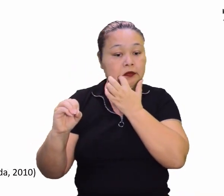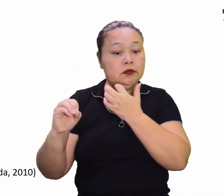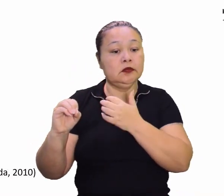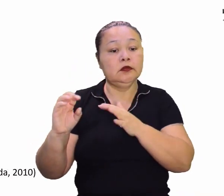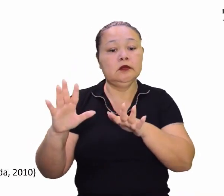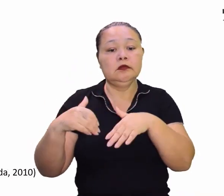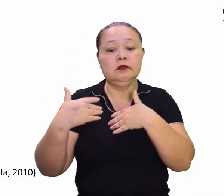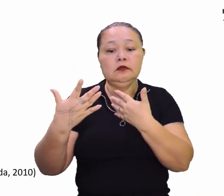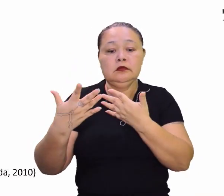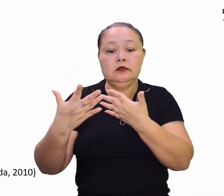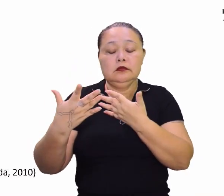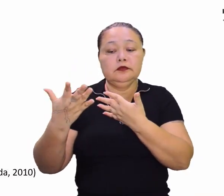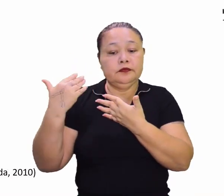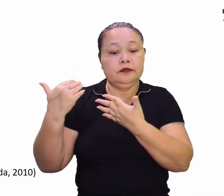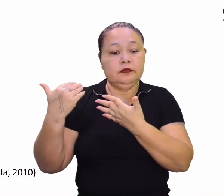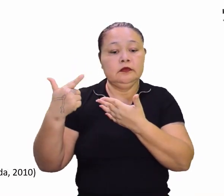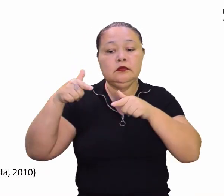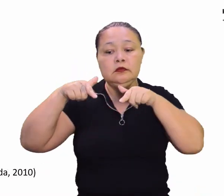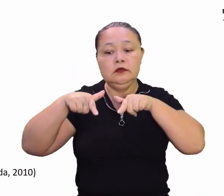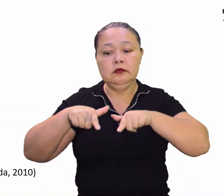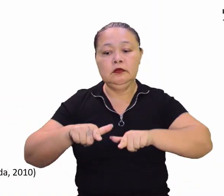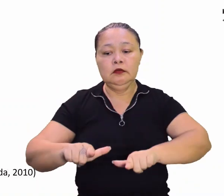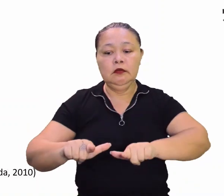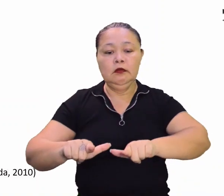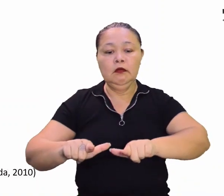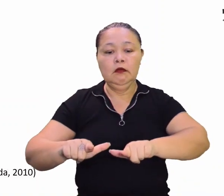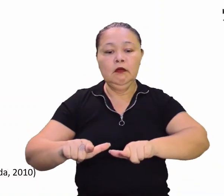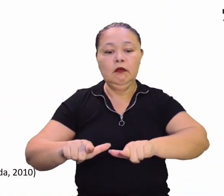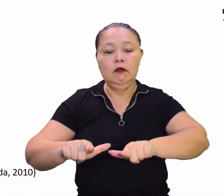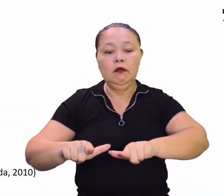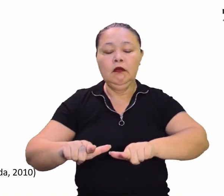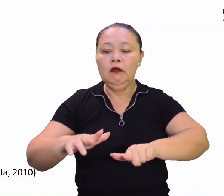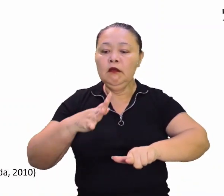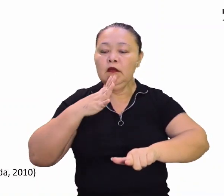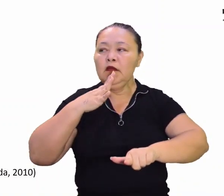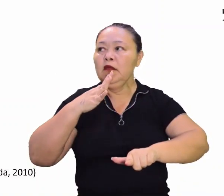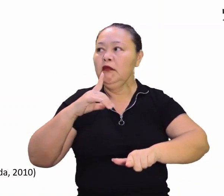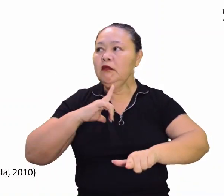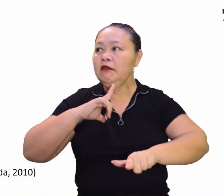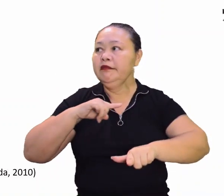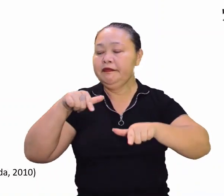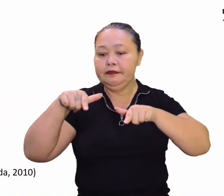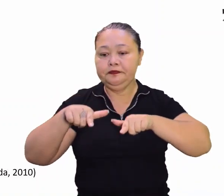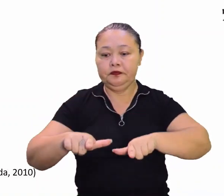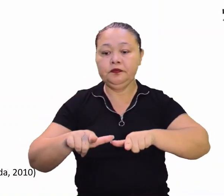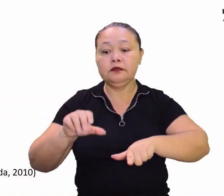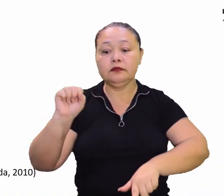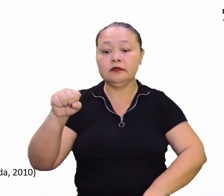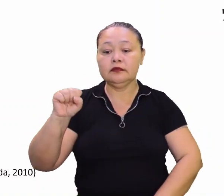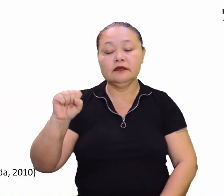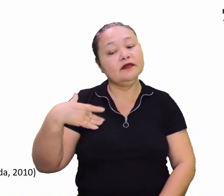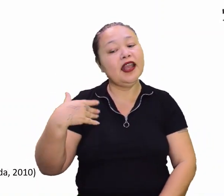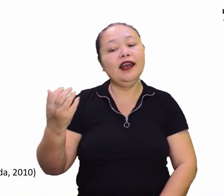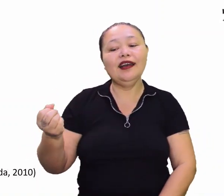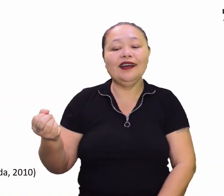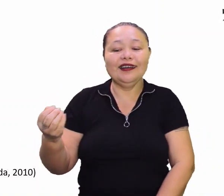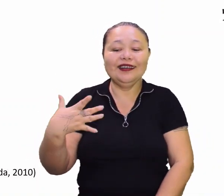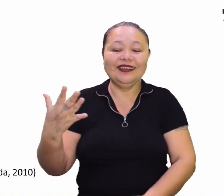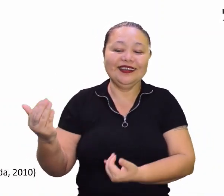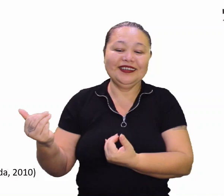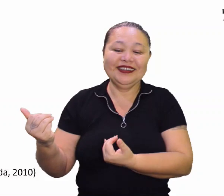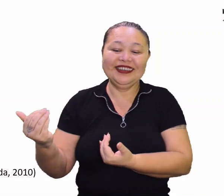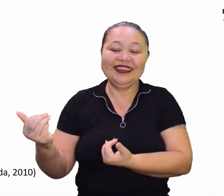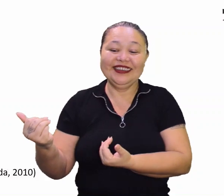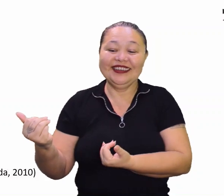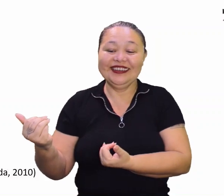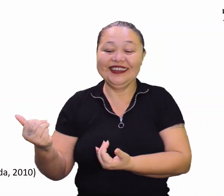Então, na época tinha videocassete. Rogério, tu teve videocassete? Sim. Então tu não é muito novinho, não. Só Não